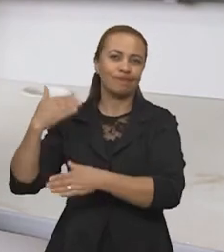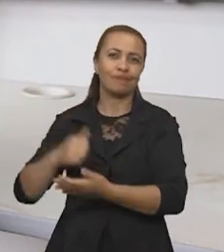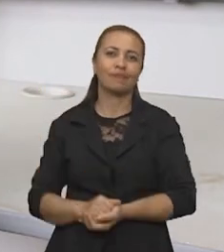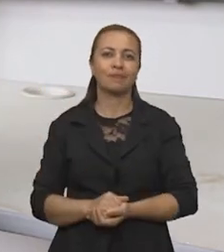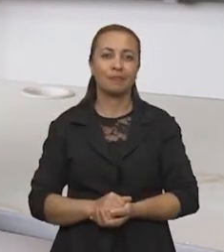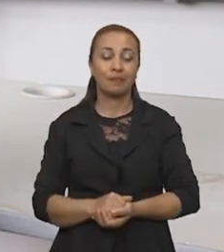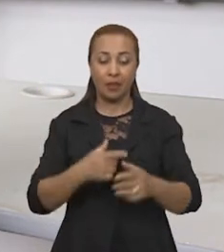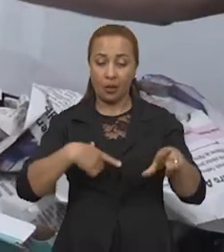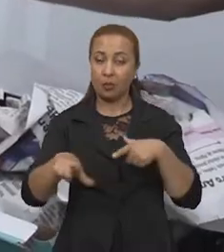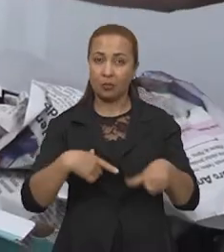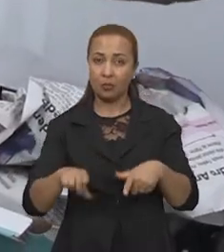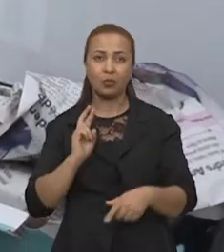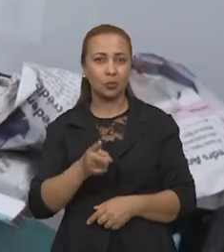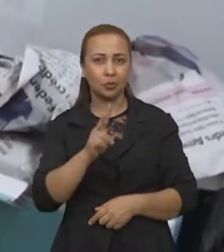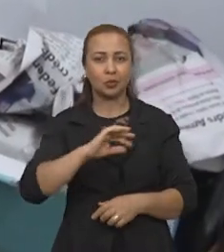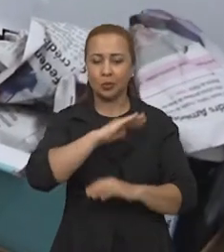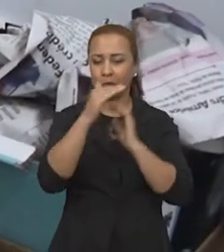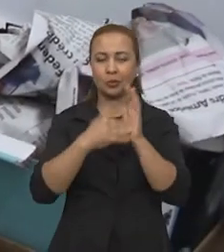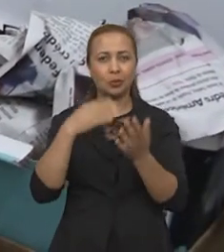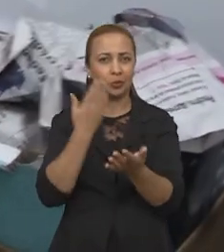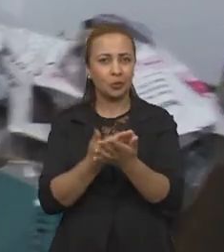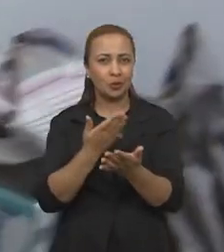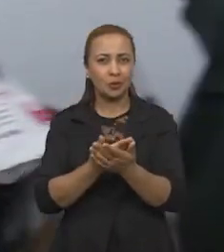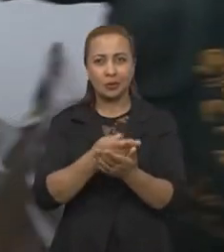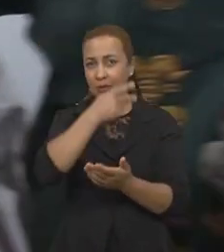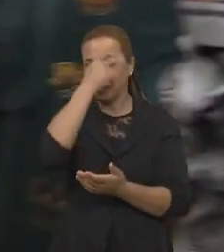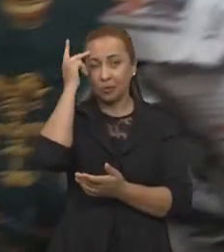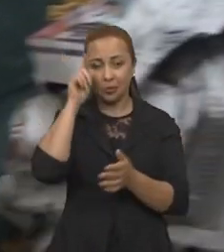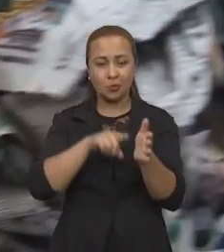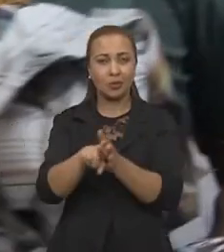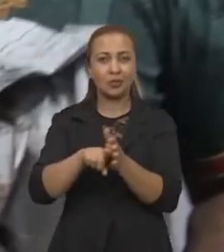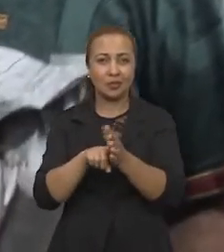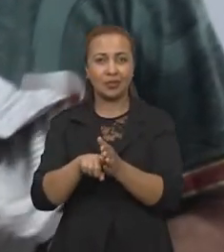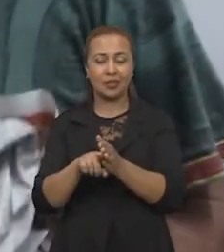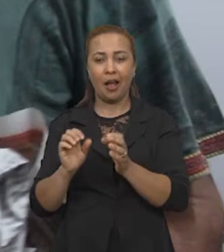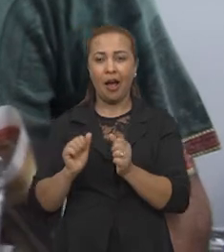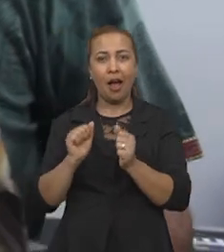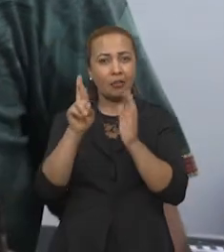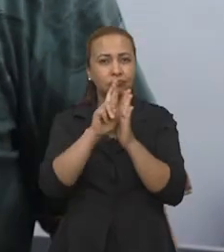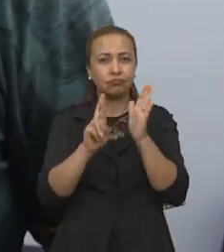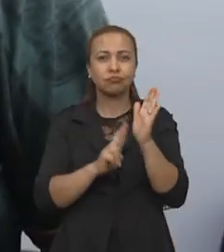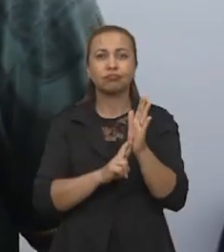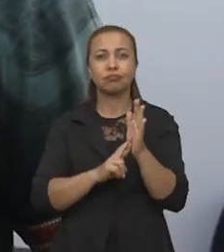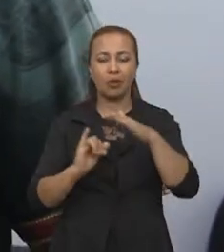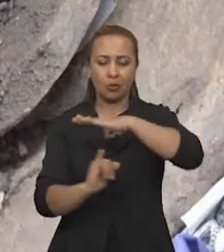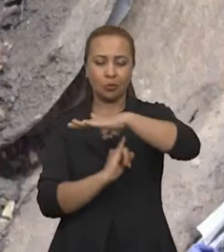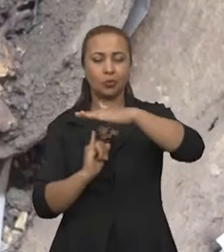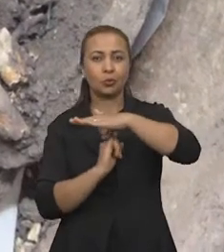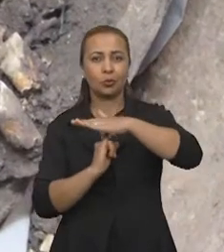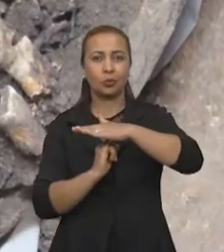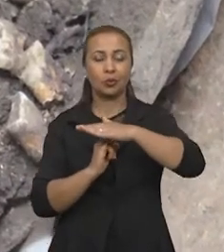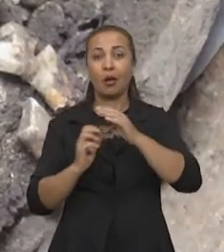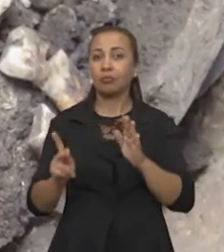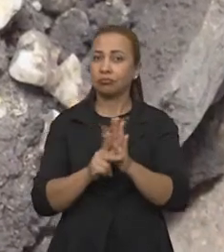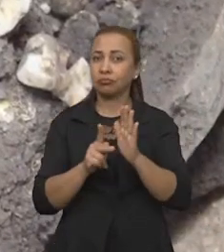pré-história paraibana. Os trabalhos continuam e todo o estudo dos pesquisadores da UEPB está regulamentado pelo Instituto